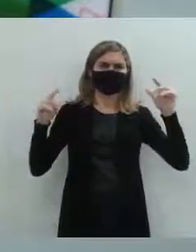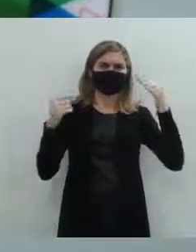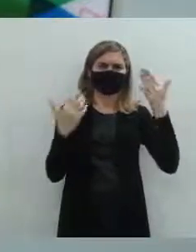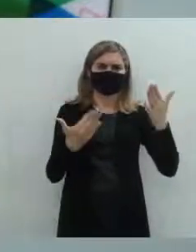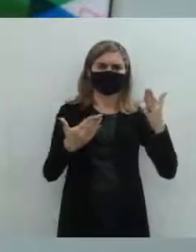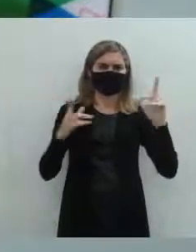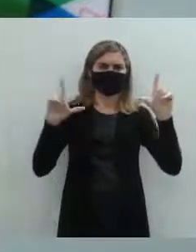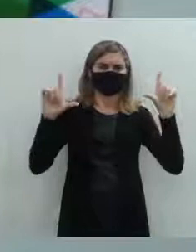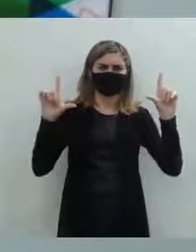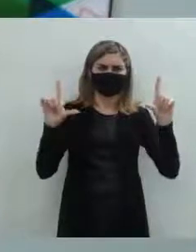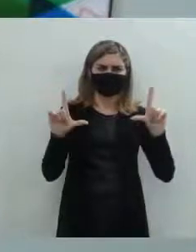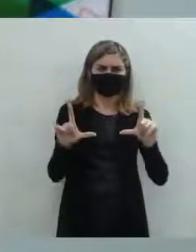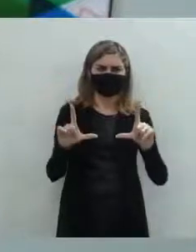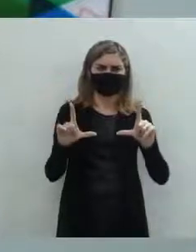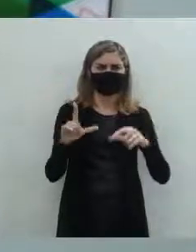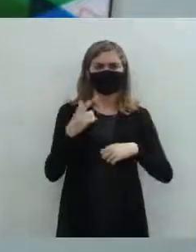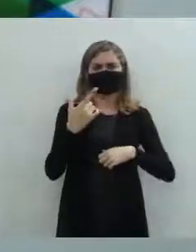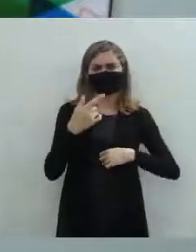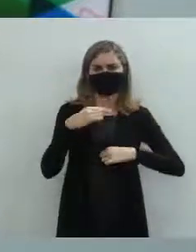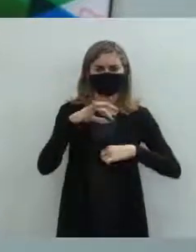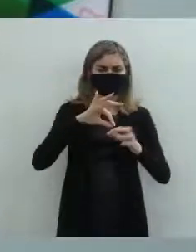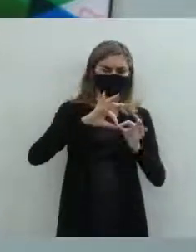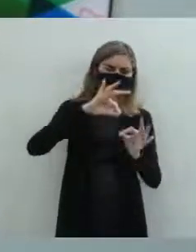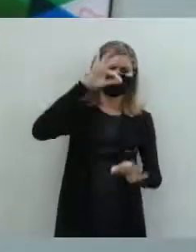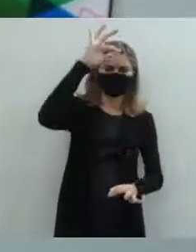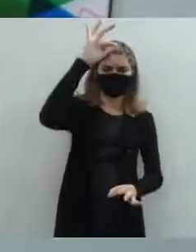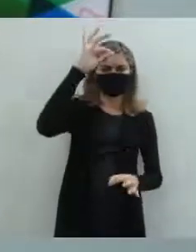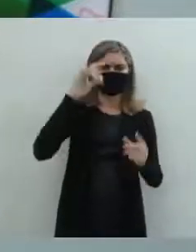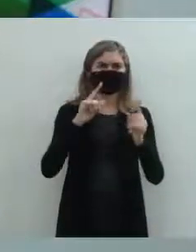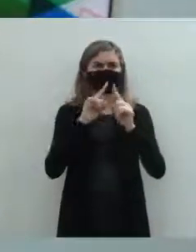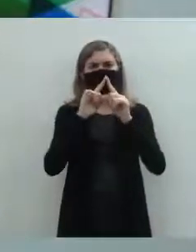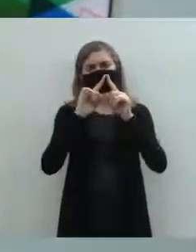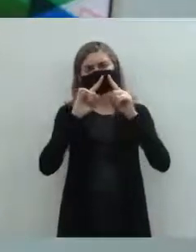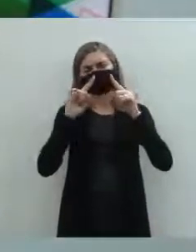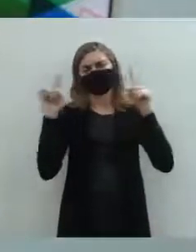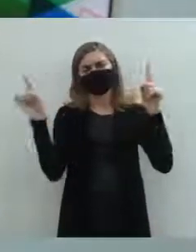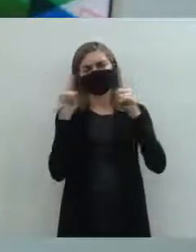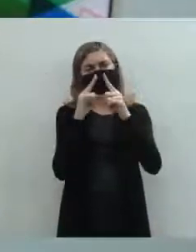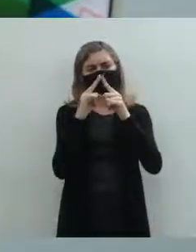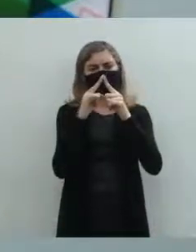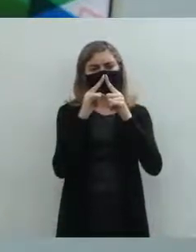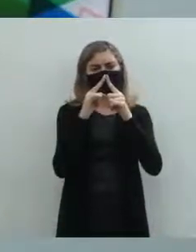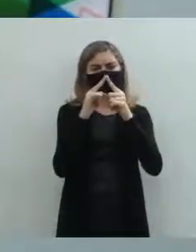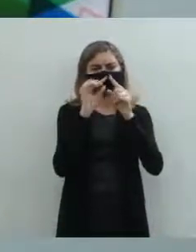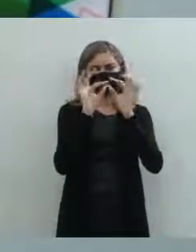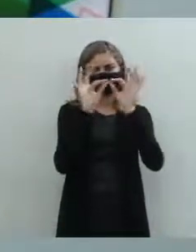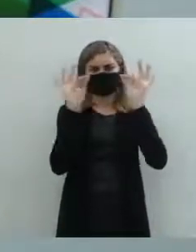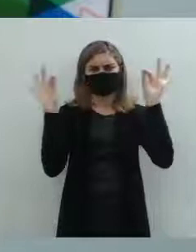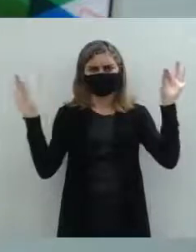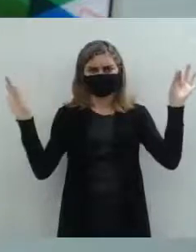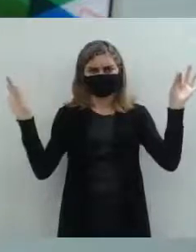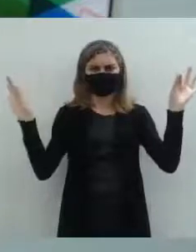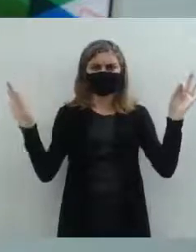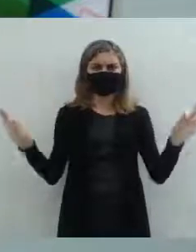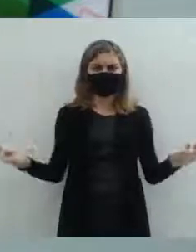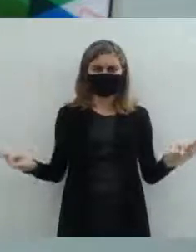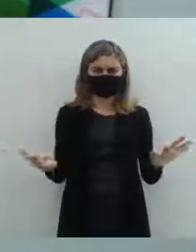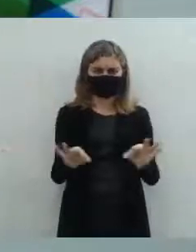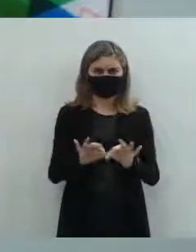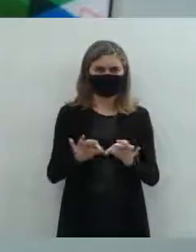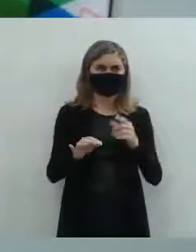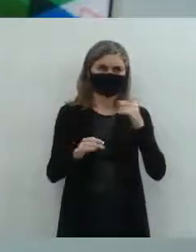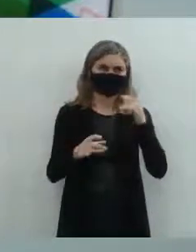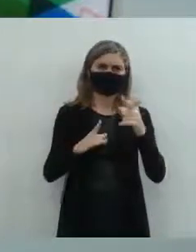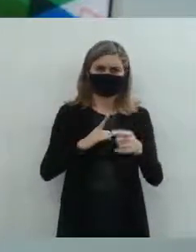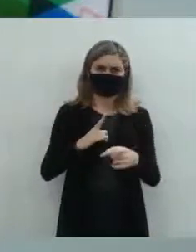parte menor seria a largura ou altura, e essa daqui seria o comprimento, tá? Então, a